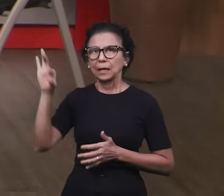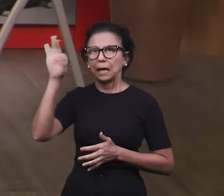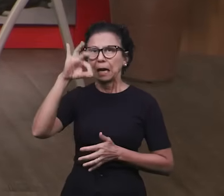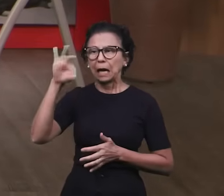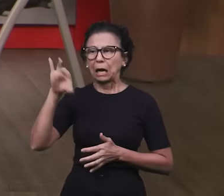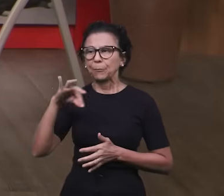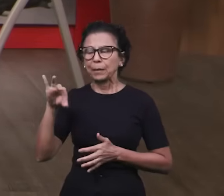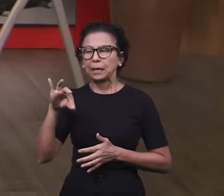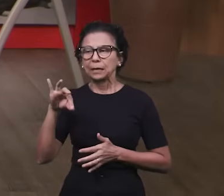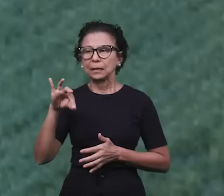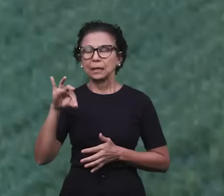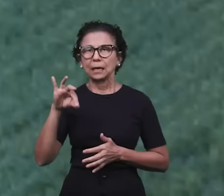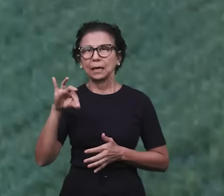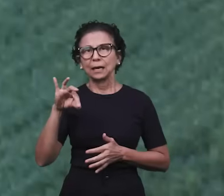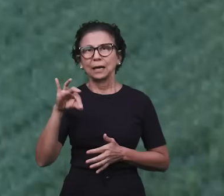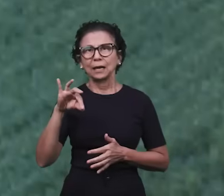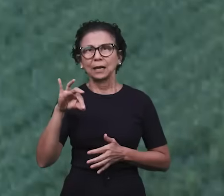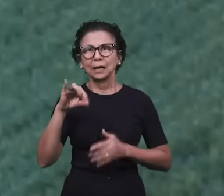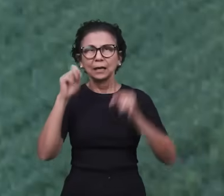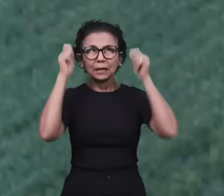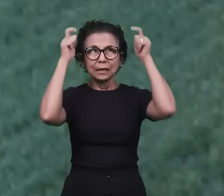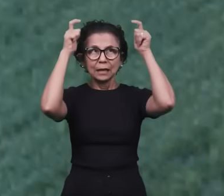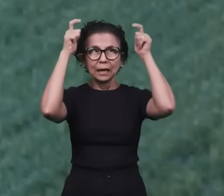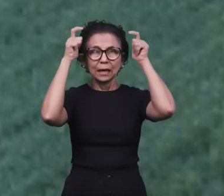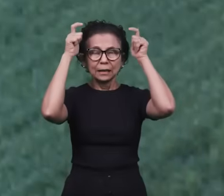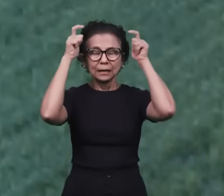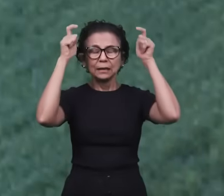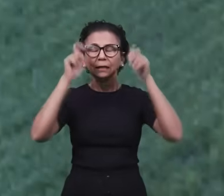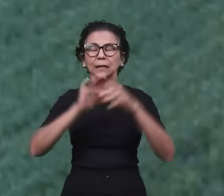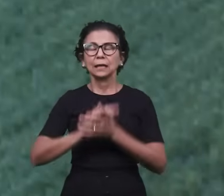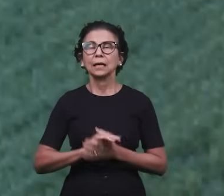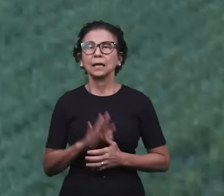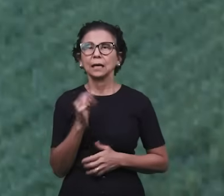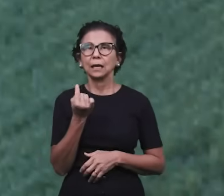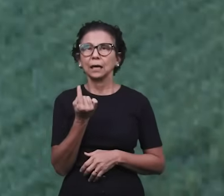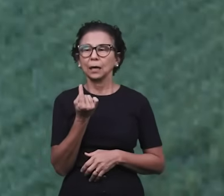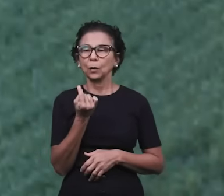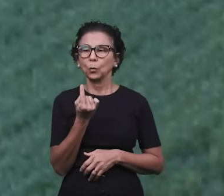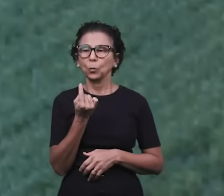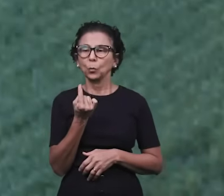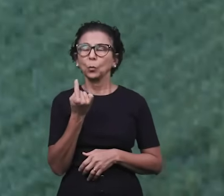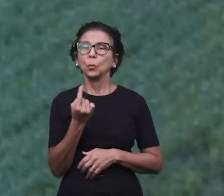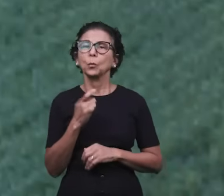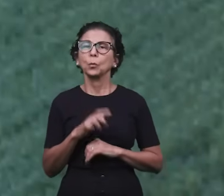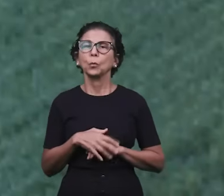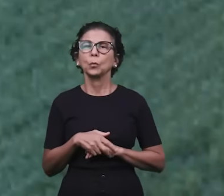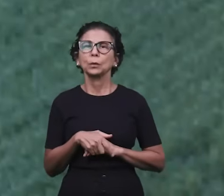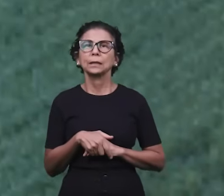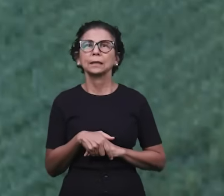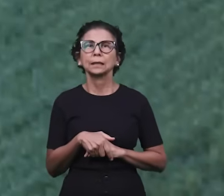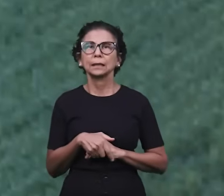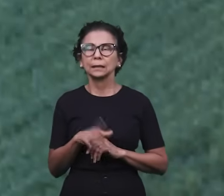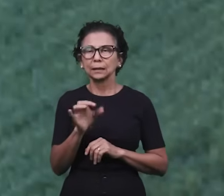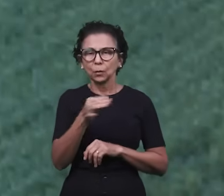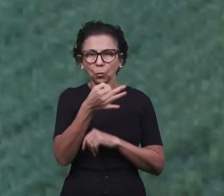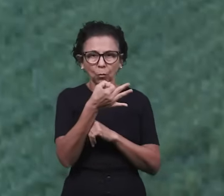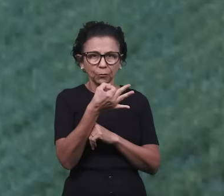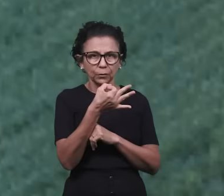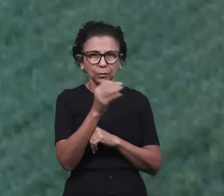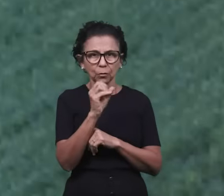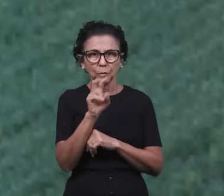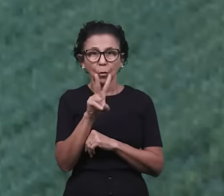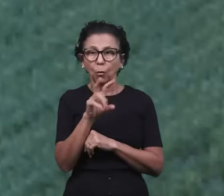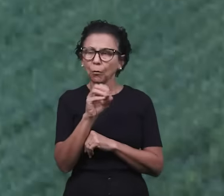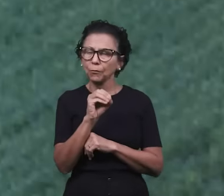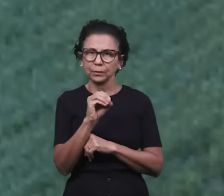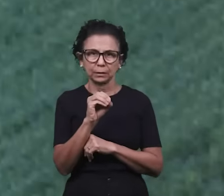E a segunda é a nutriz, né? A ama. Ela pega, ela como fosse a segunda mãe, né?